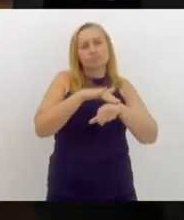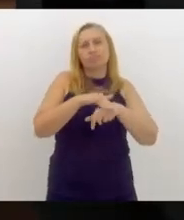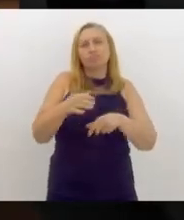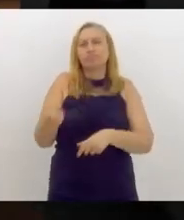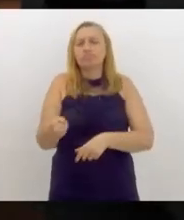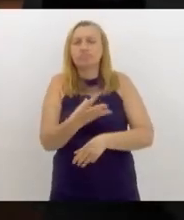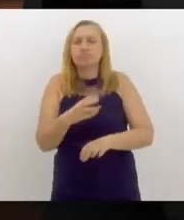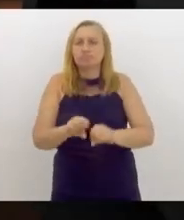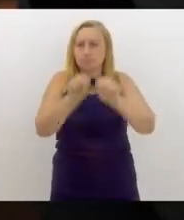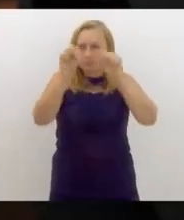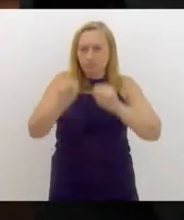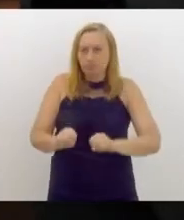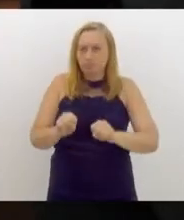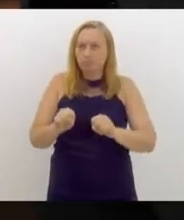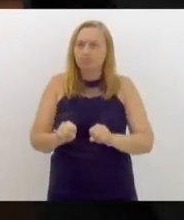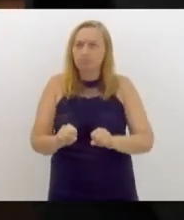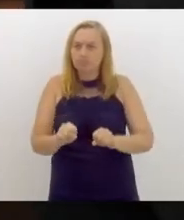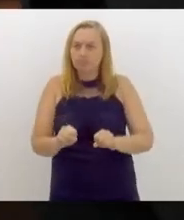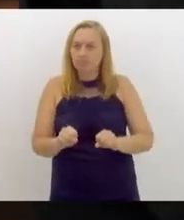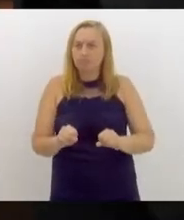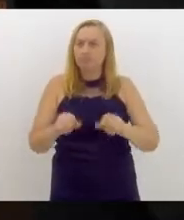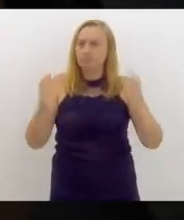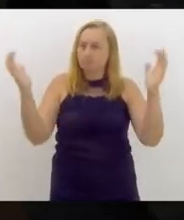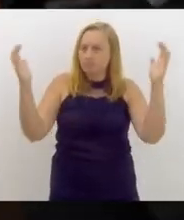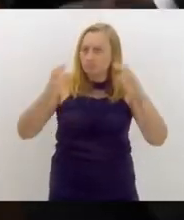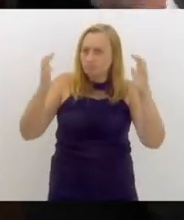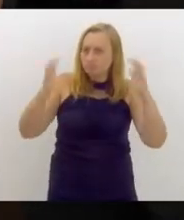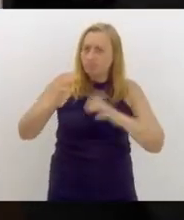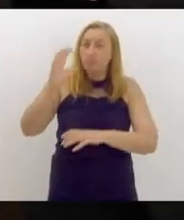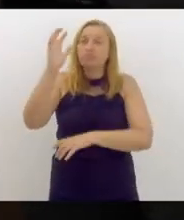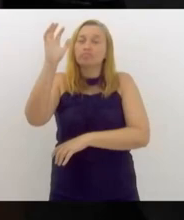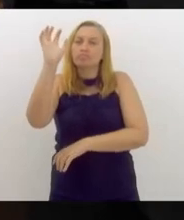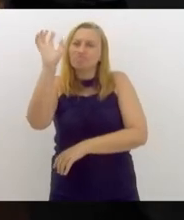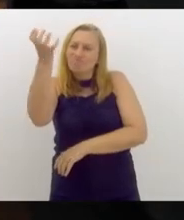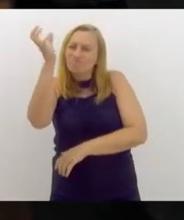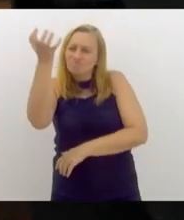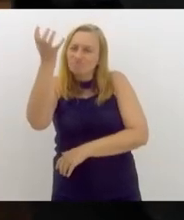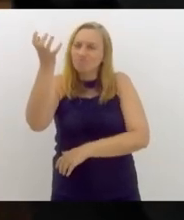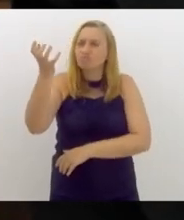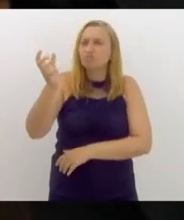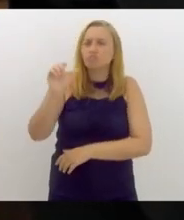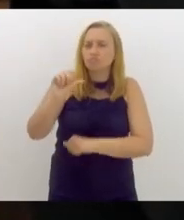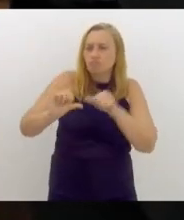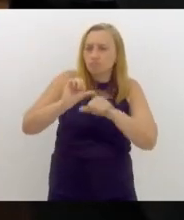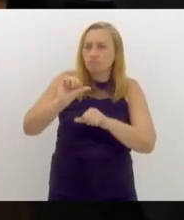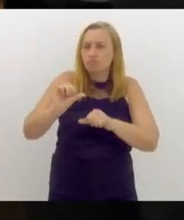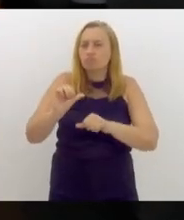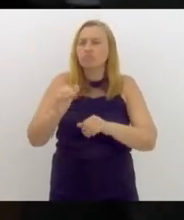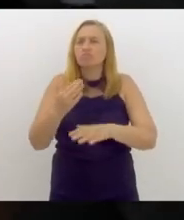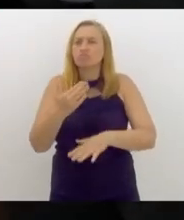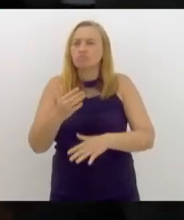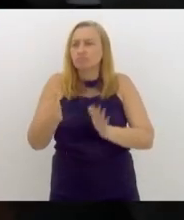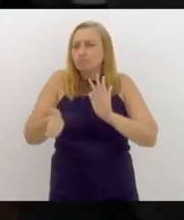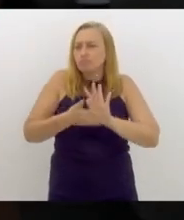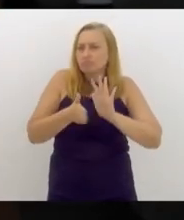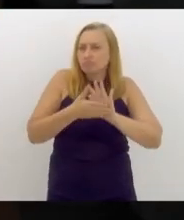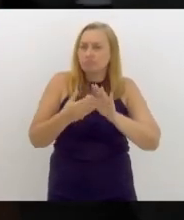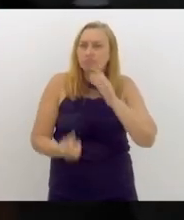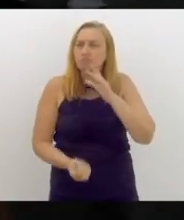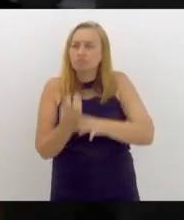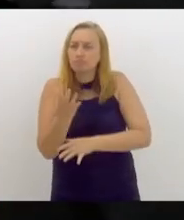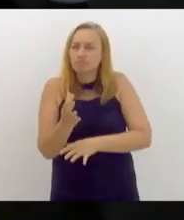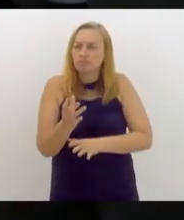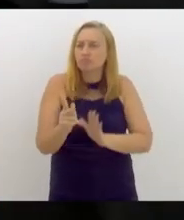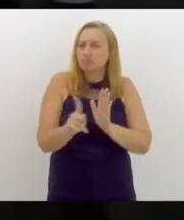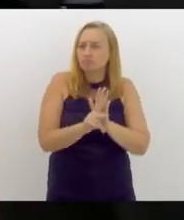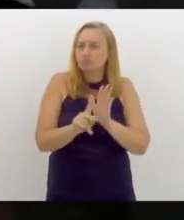novos sistemas de tempestade que mudaram a intensidade das chuvas e eu propus a ele a criação de um projeto